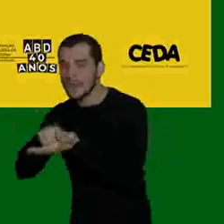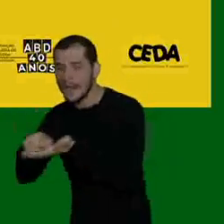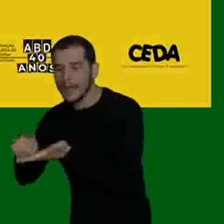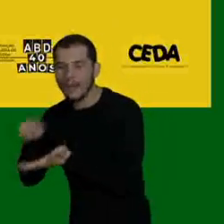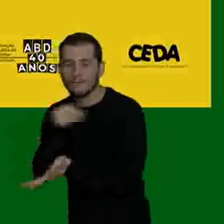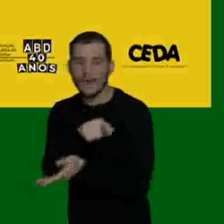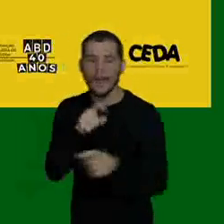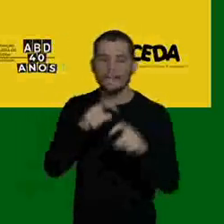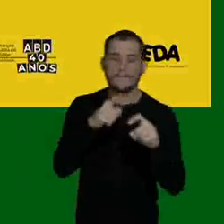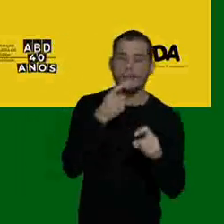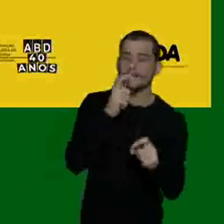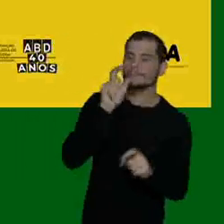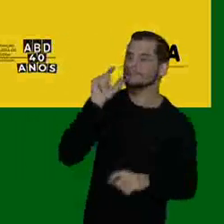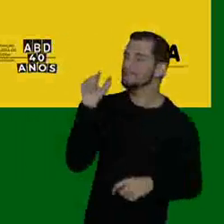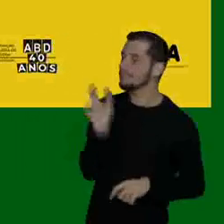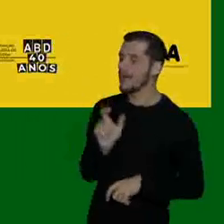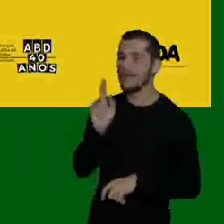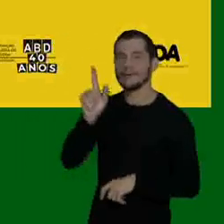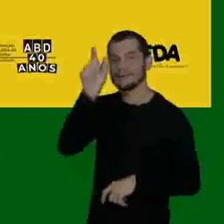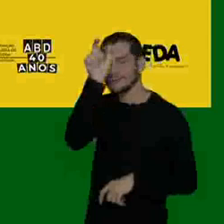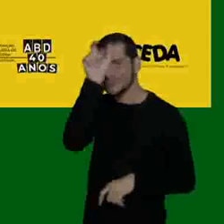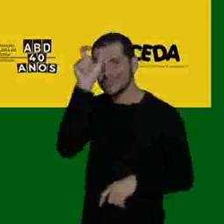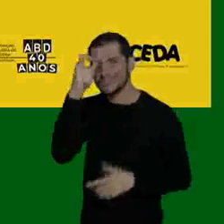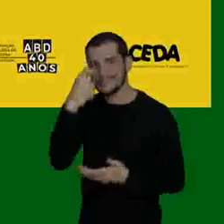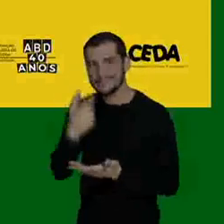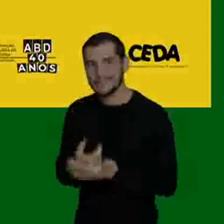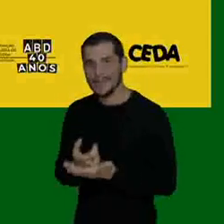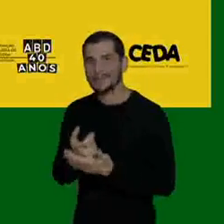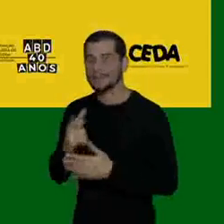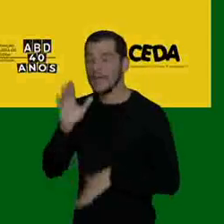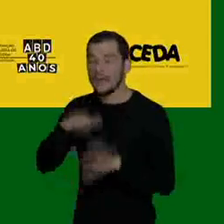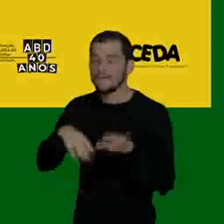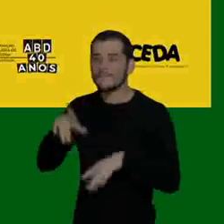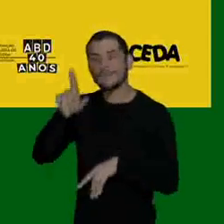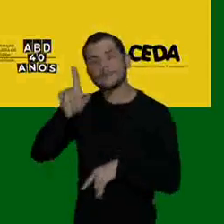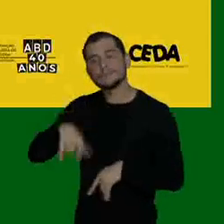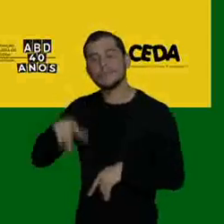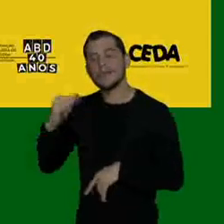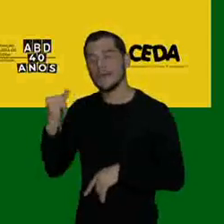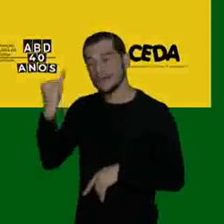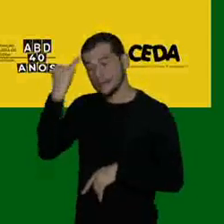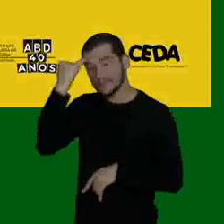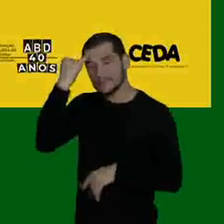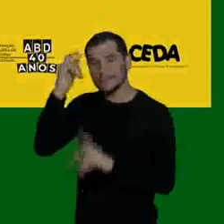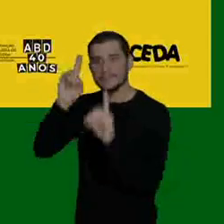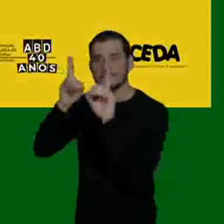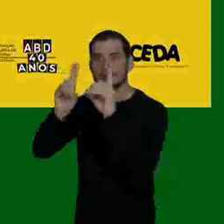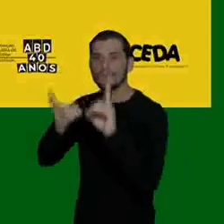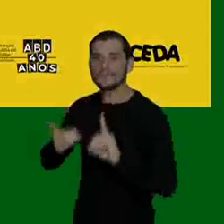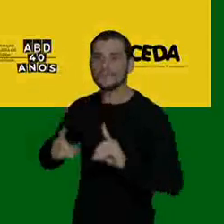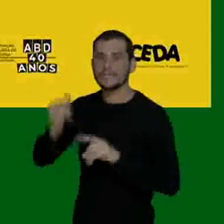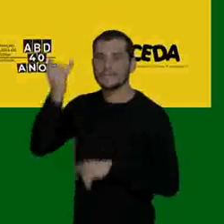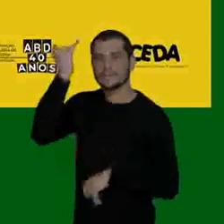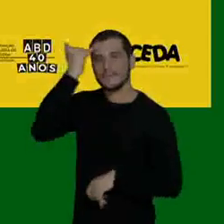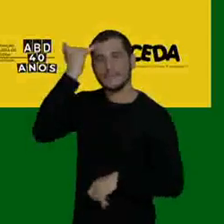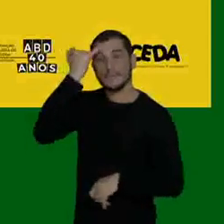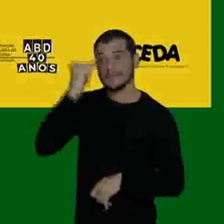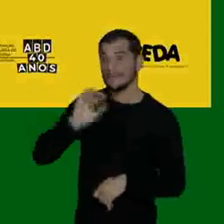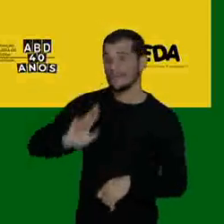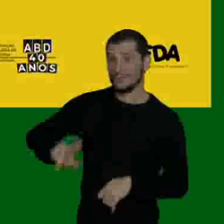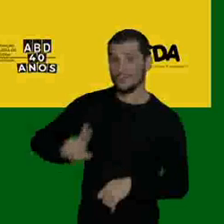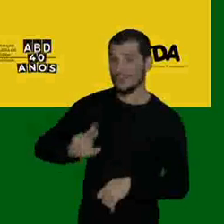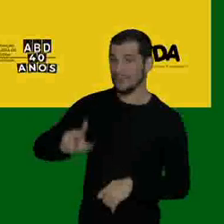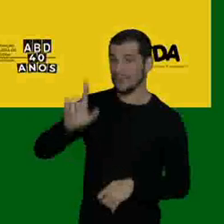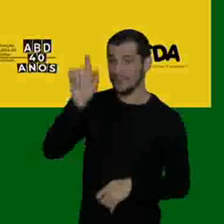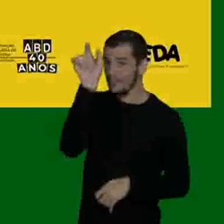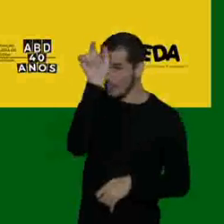fazer toda essa avaliação essa criança é um deficiente intelectual isso já aconteceu muitas vezes e aí em quem que o pai vai acreditar